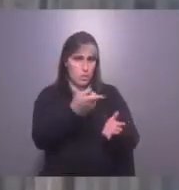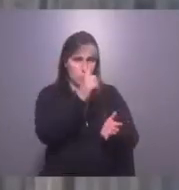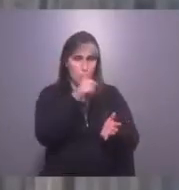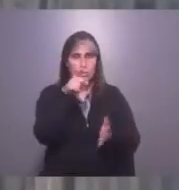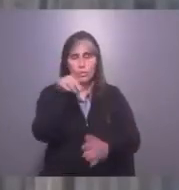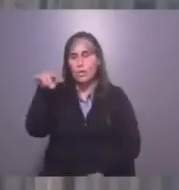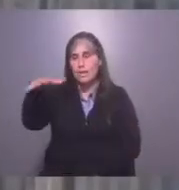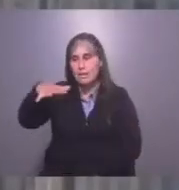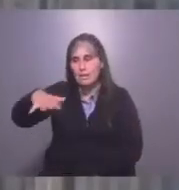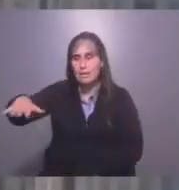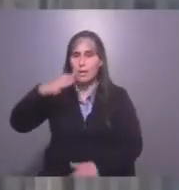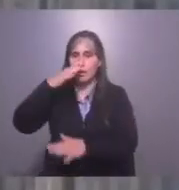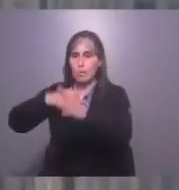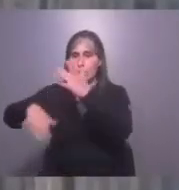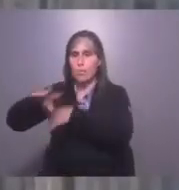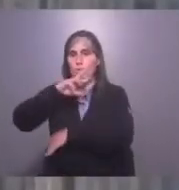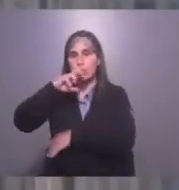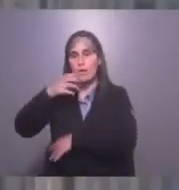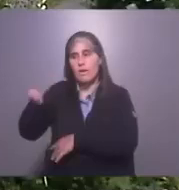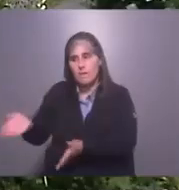profetizar ao meu povo de Israel.